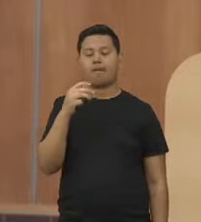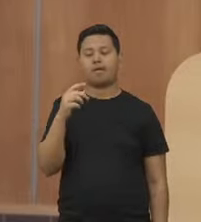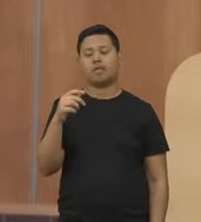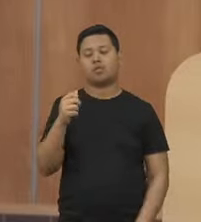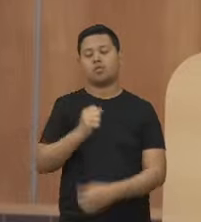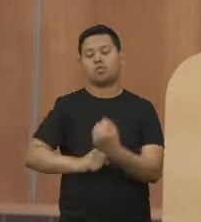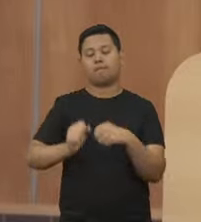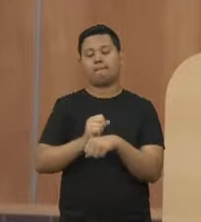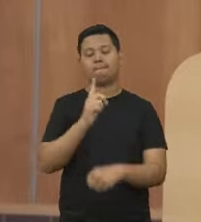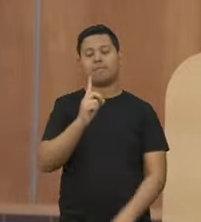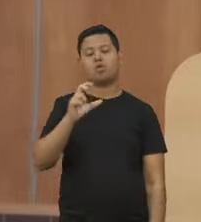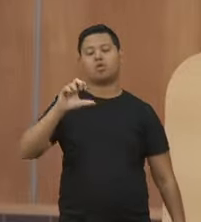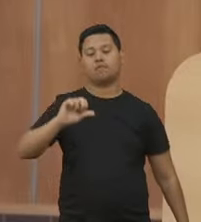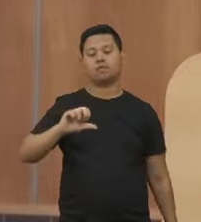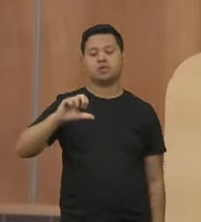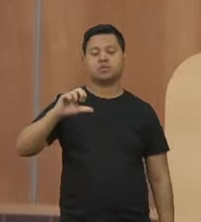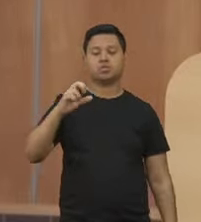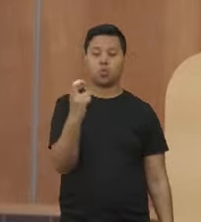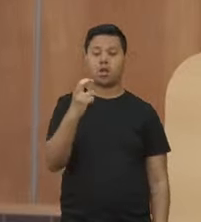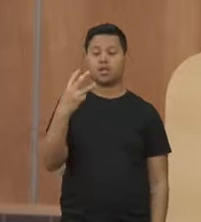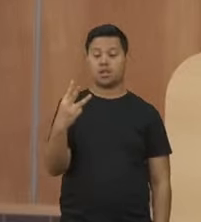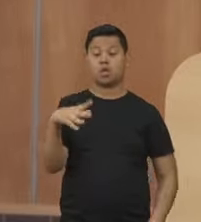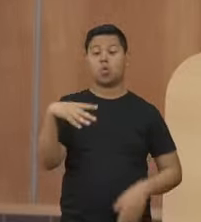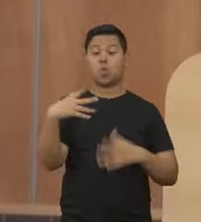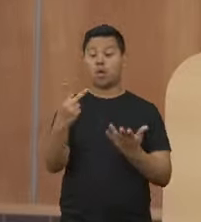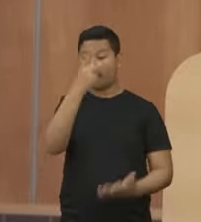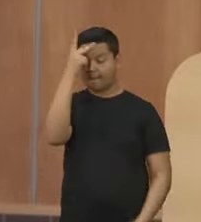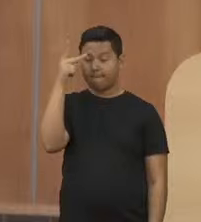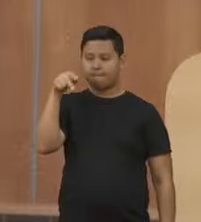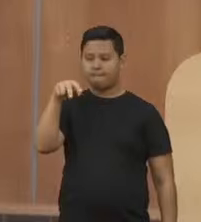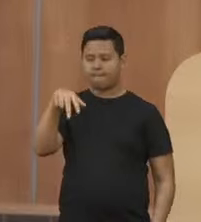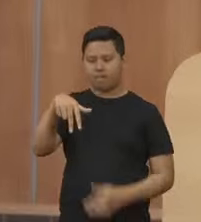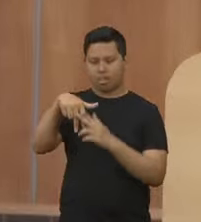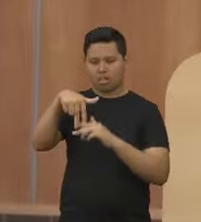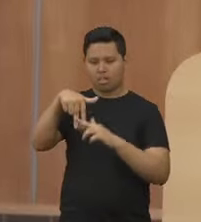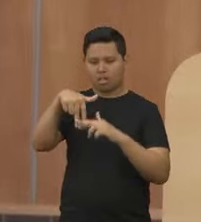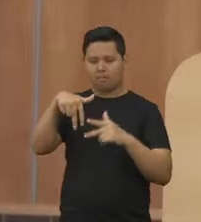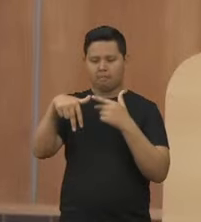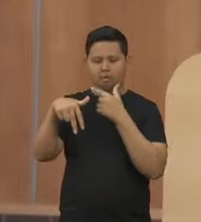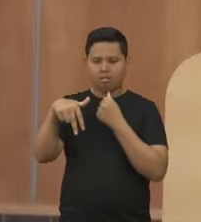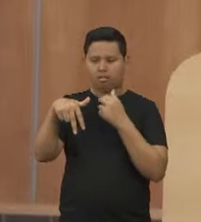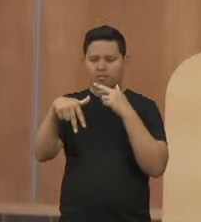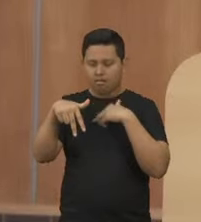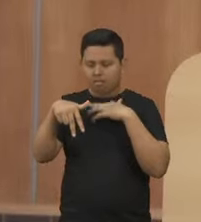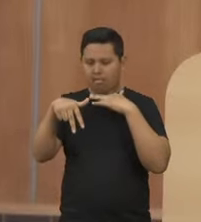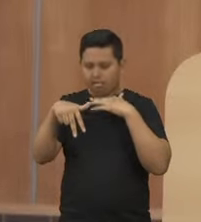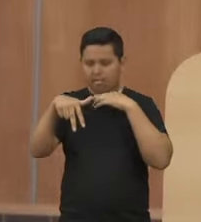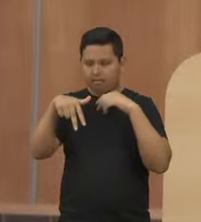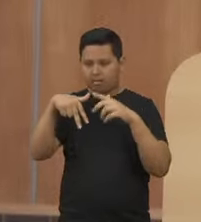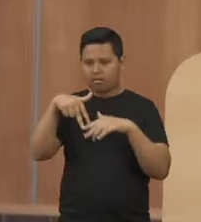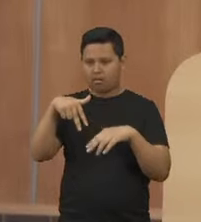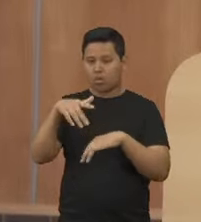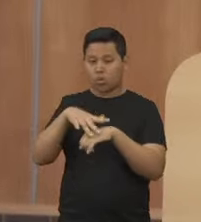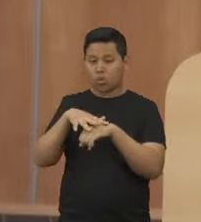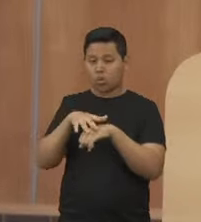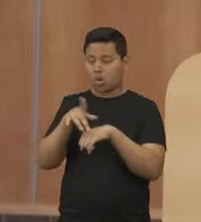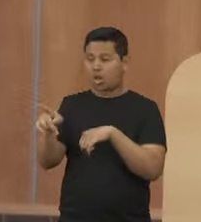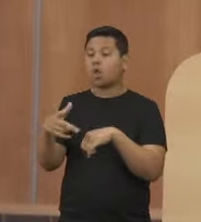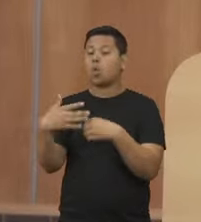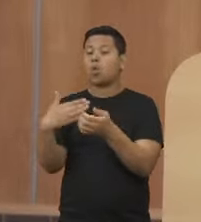8/3/1953, quando a pessoa ficava doente, aí começou a aparecer a charrete, saía dali para levar na cidade